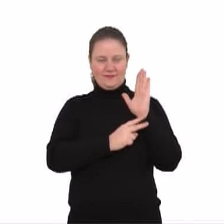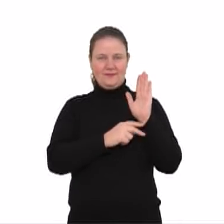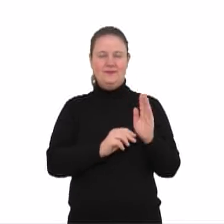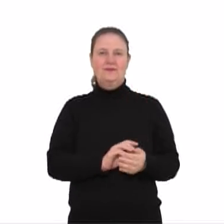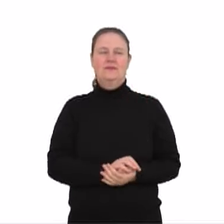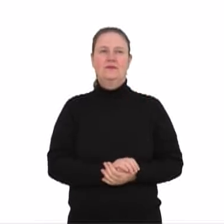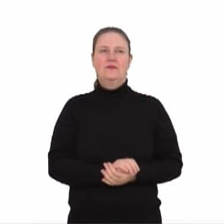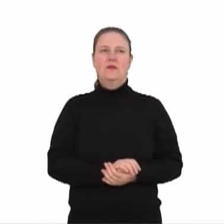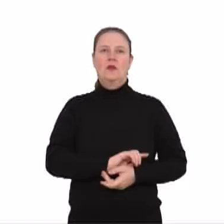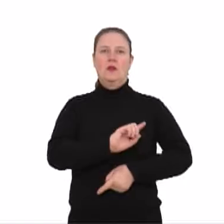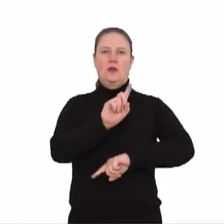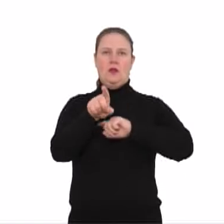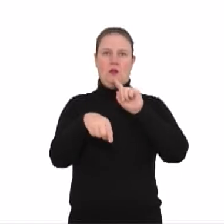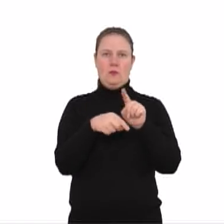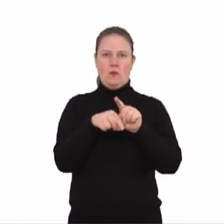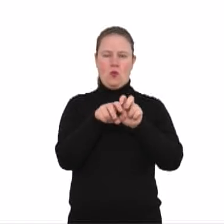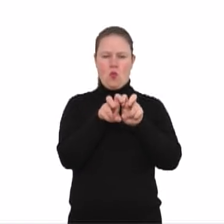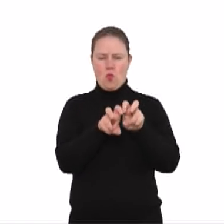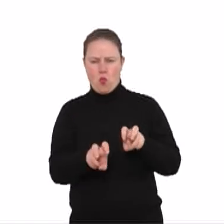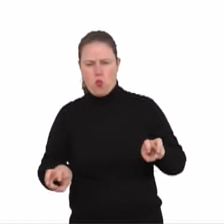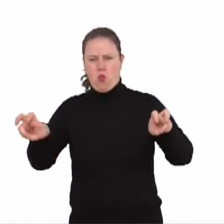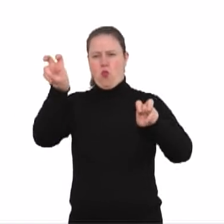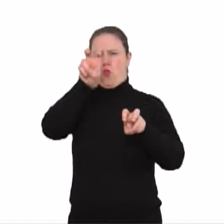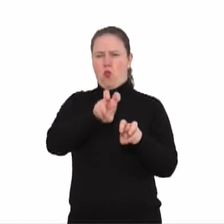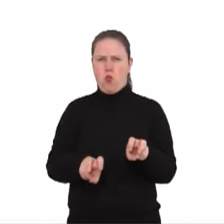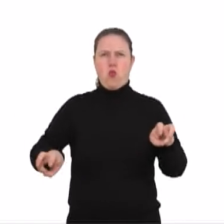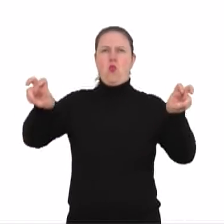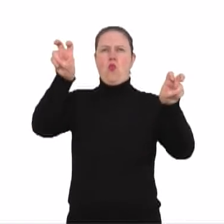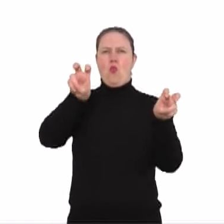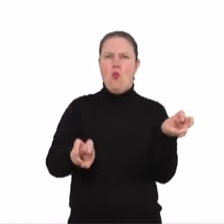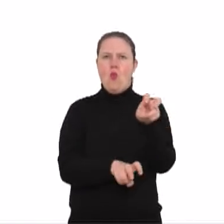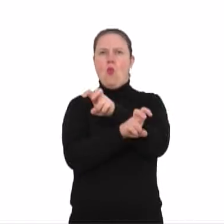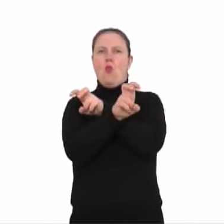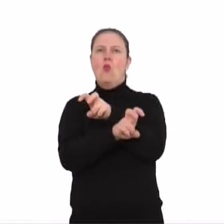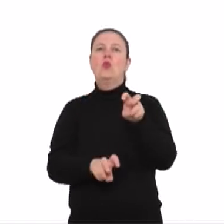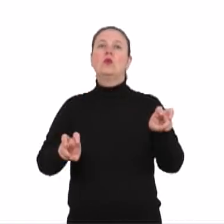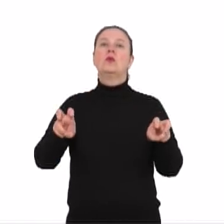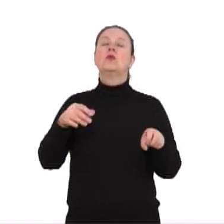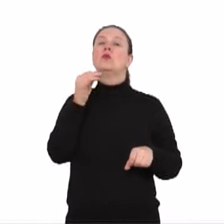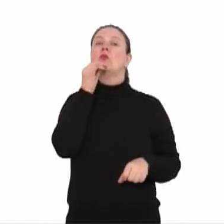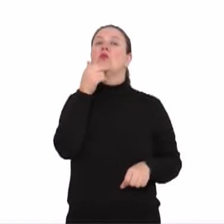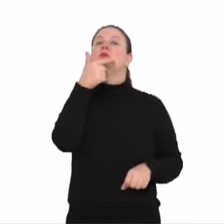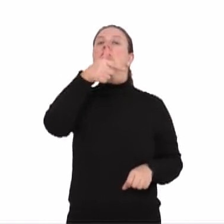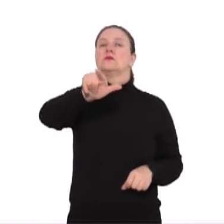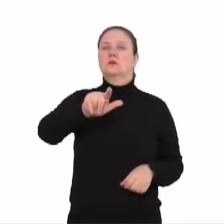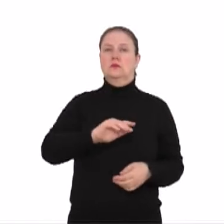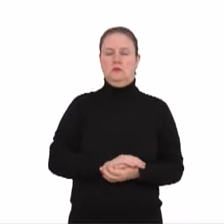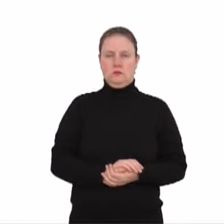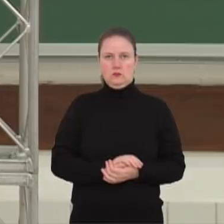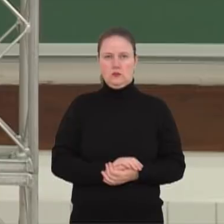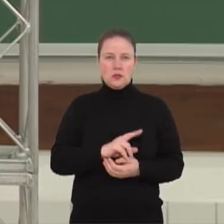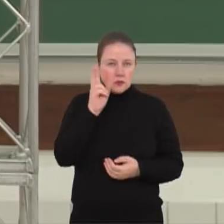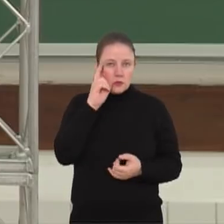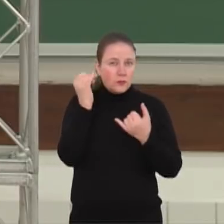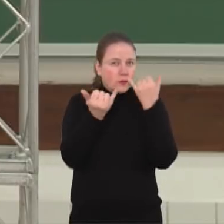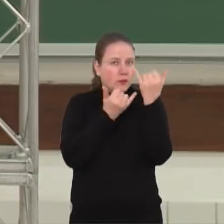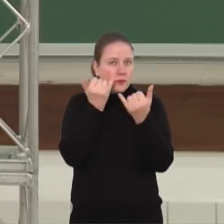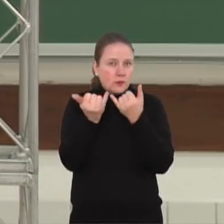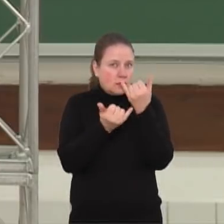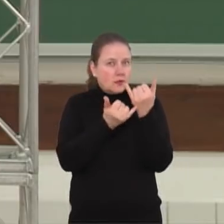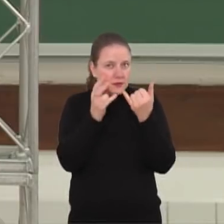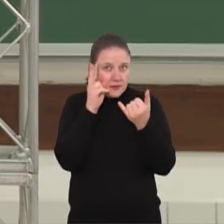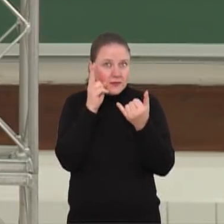wheel. Depois que eu for na montanha-russa, aqui eu dou um outro exemplo de brinquedo. Lembra que brinquedo é esse que a gente colocou lá? Ferris